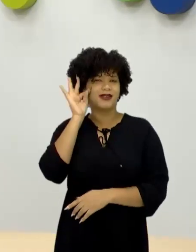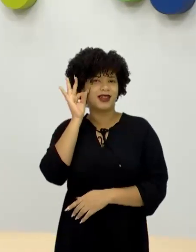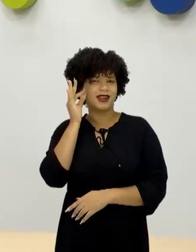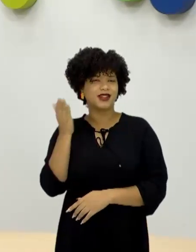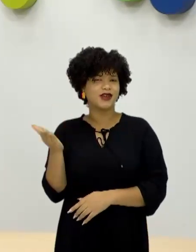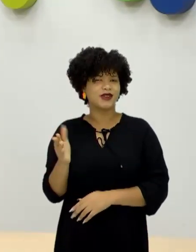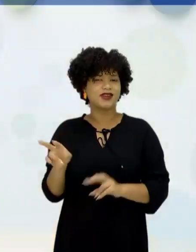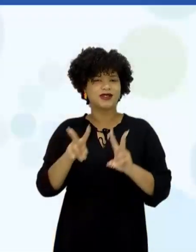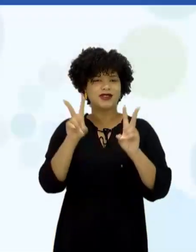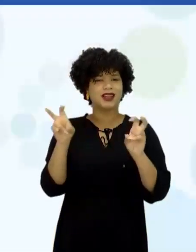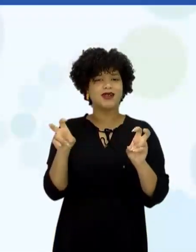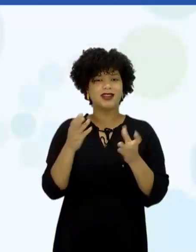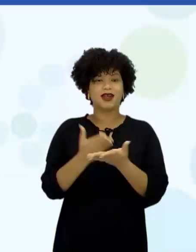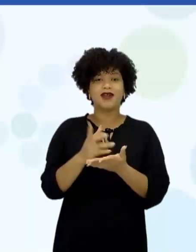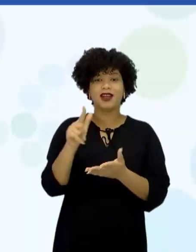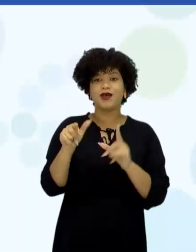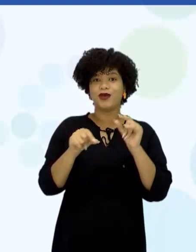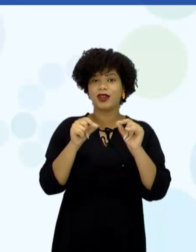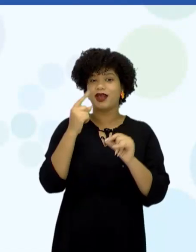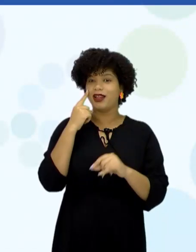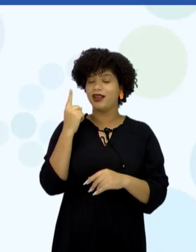da aula.